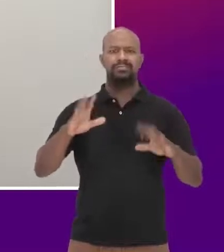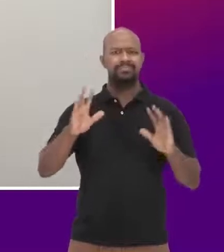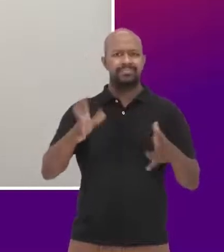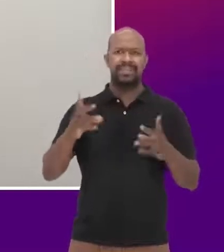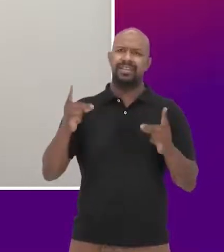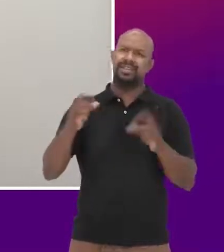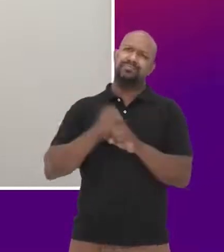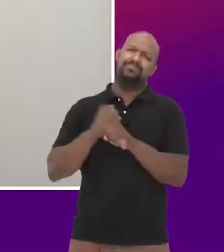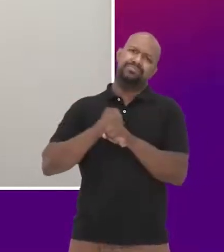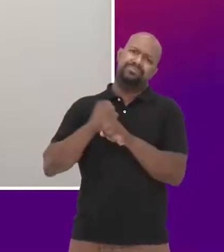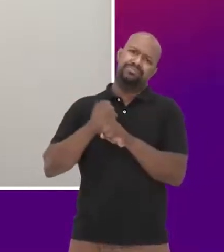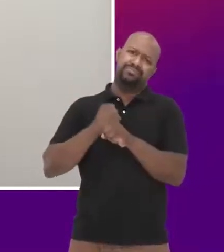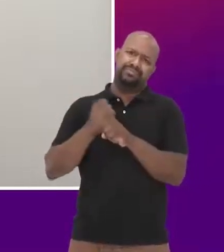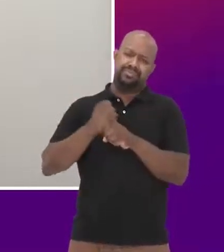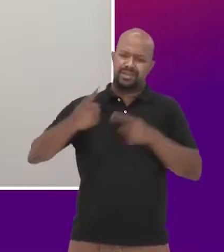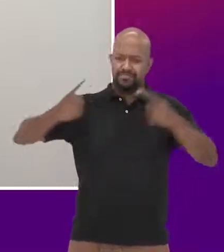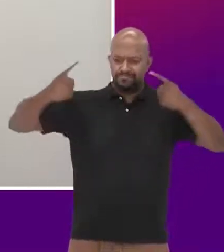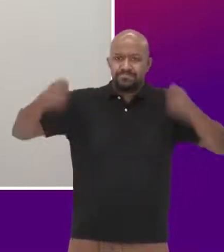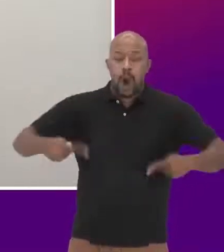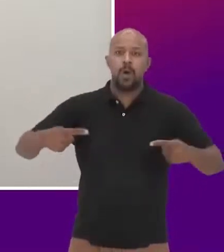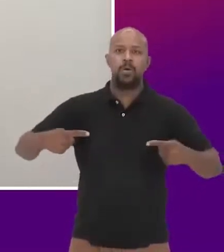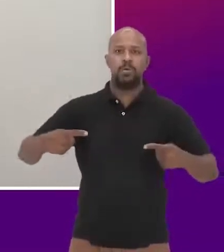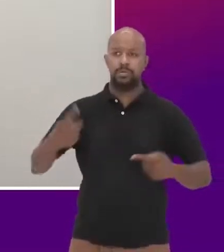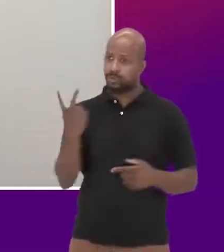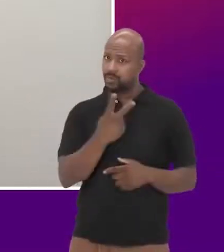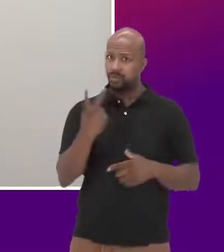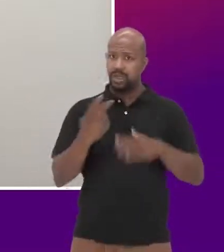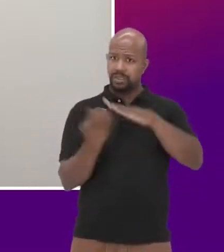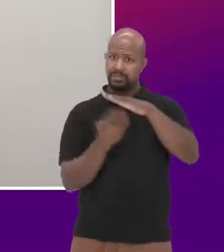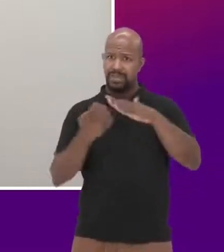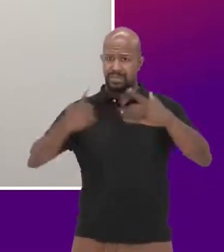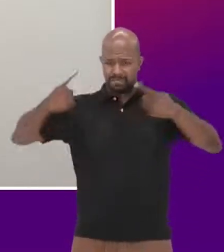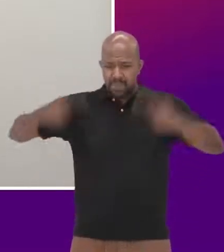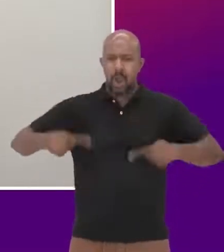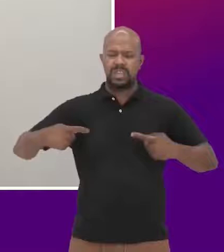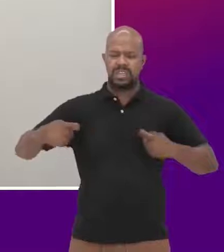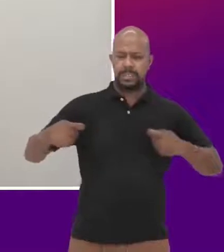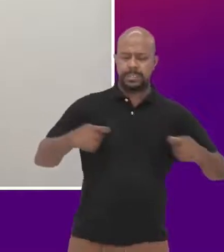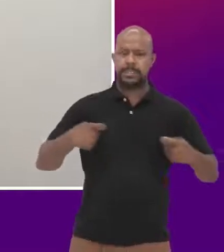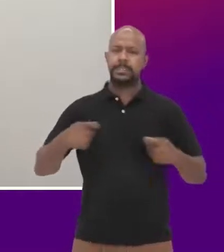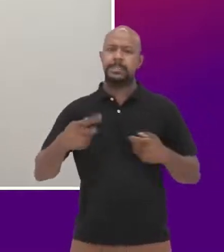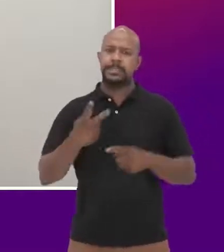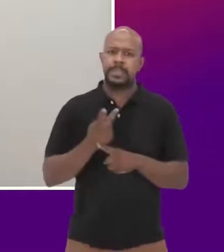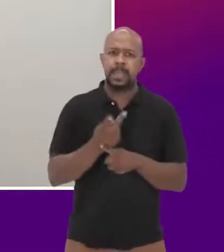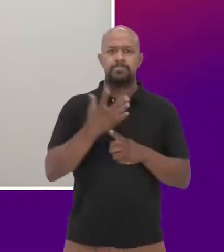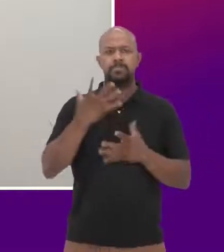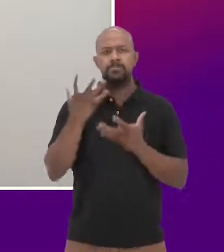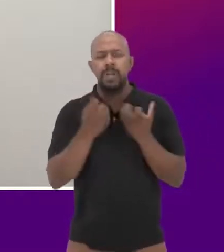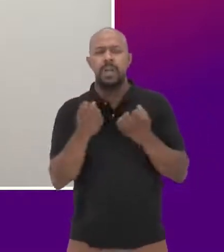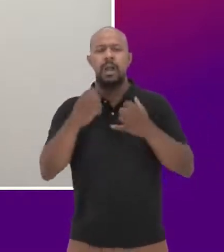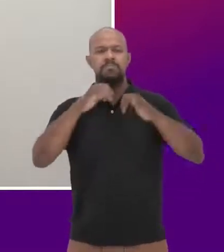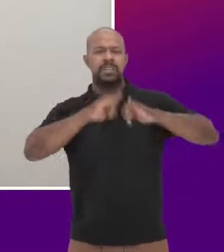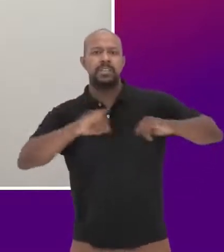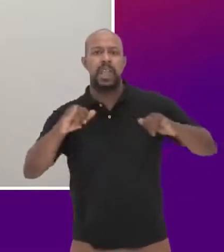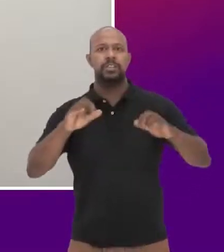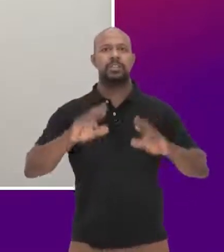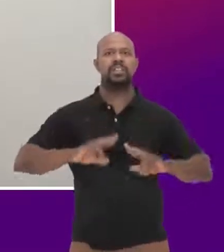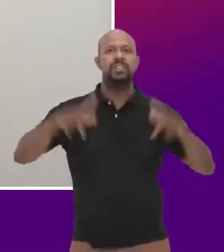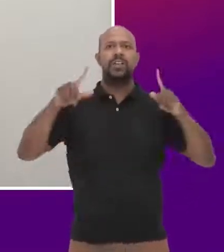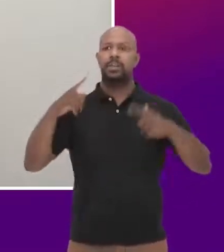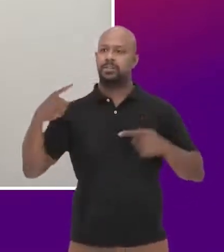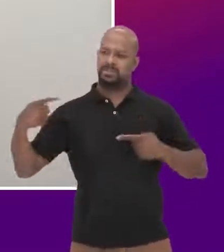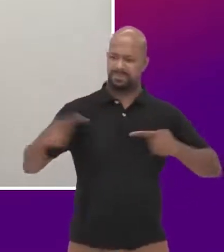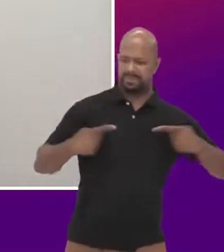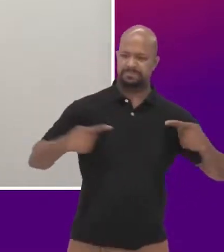historicamente contendores, 2 anunciantes que sempre procuraram ter uma mensagem diferente